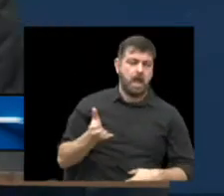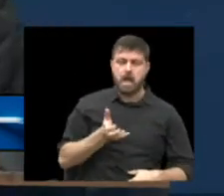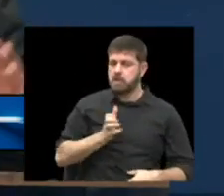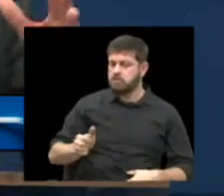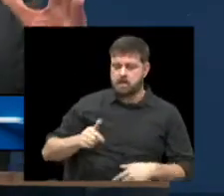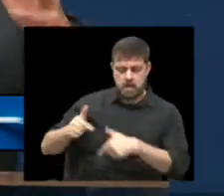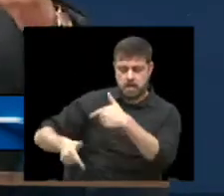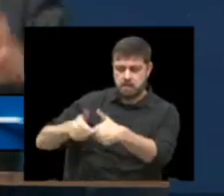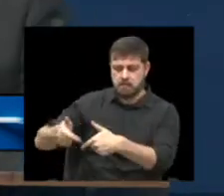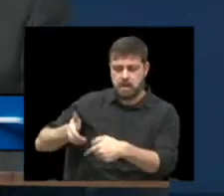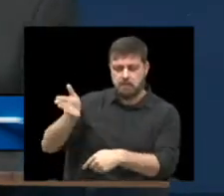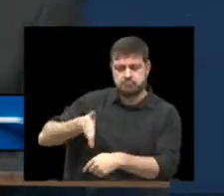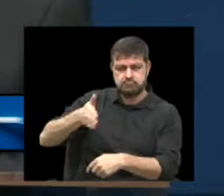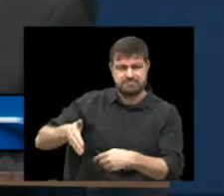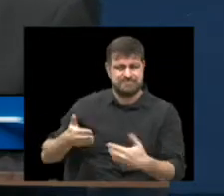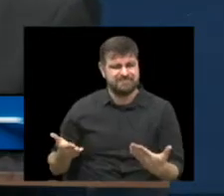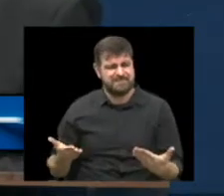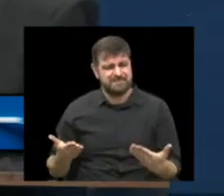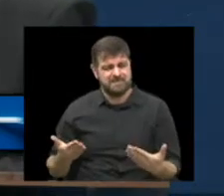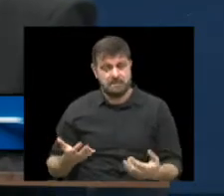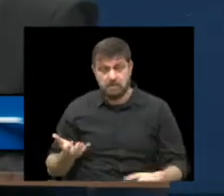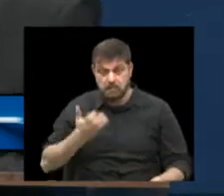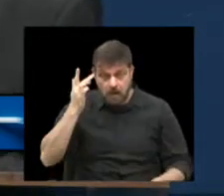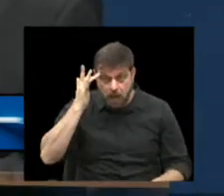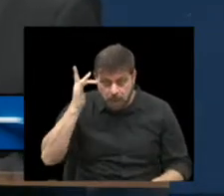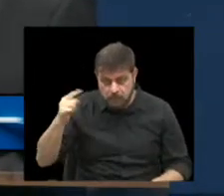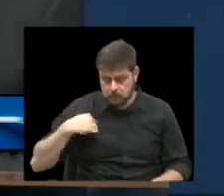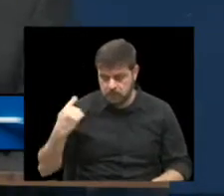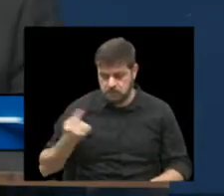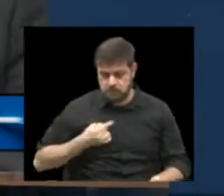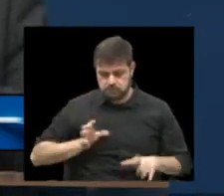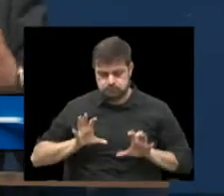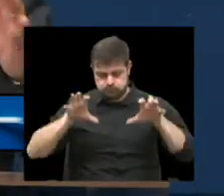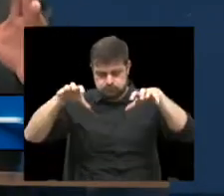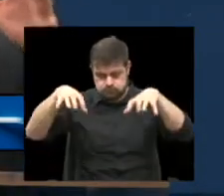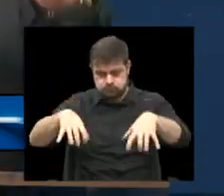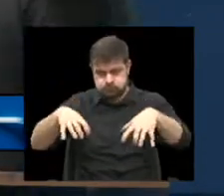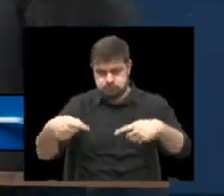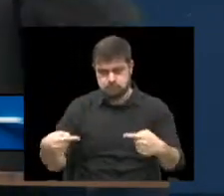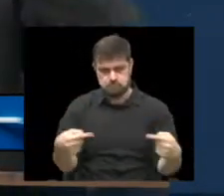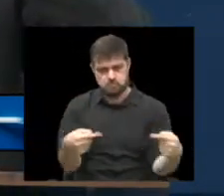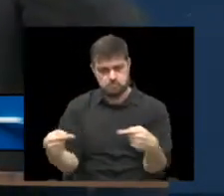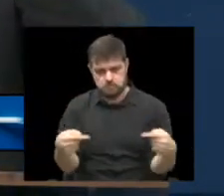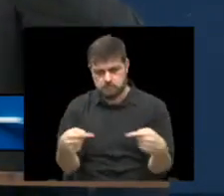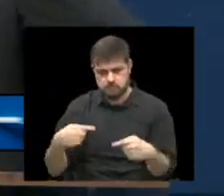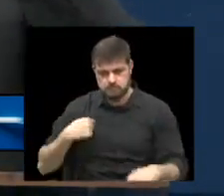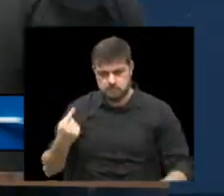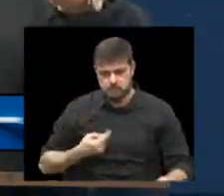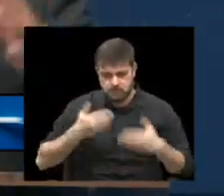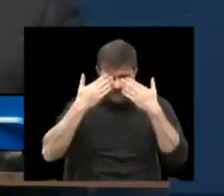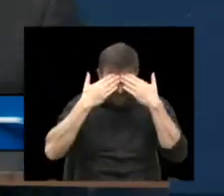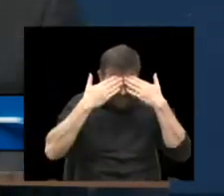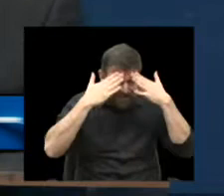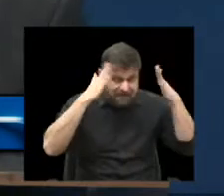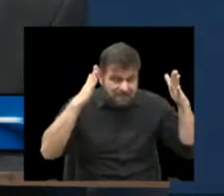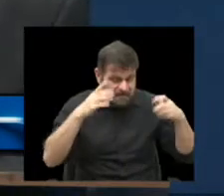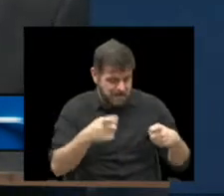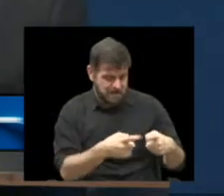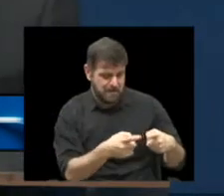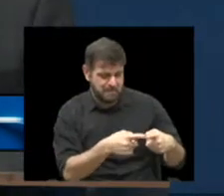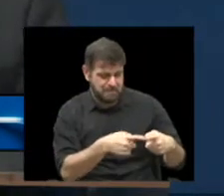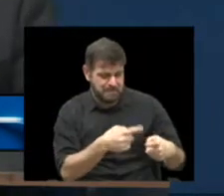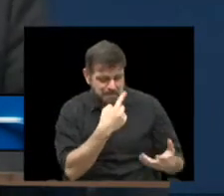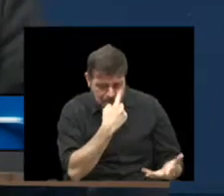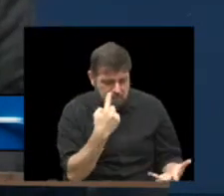impedir. E eu quero que amanhã, nessa grande discussão que nós vamos ter, nós venhamos levar à cabeça dos oftalmologistas